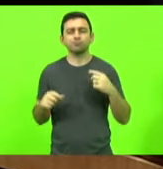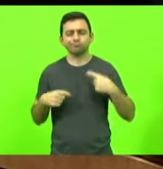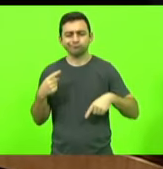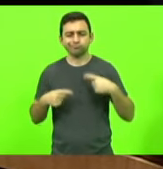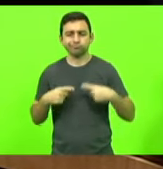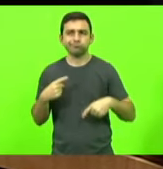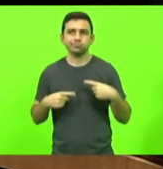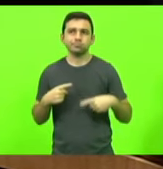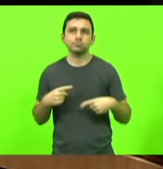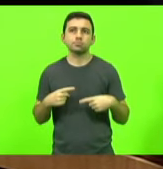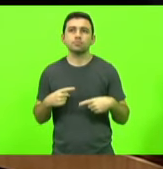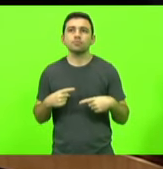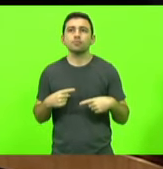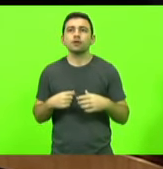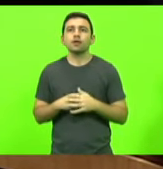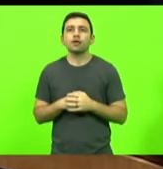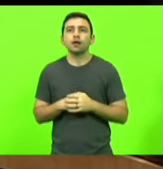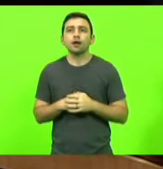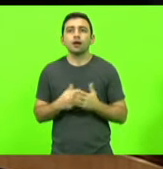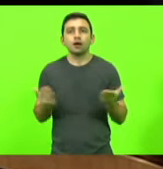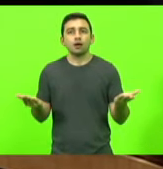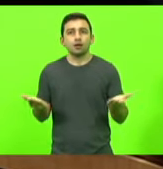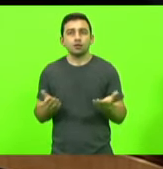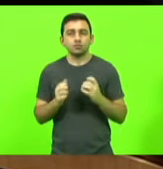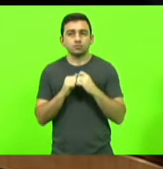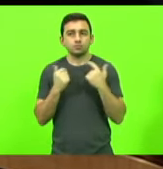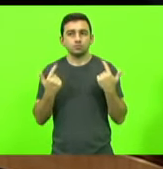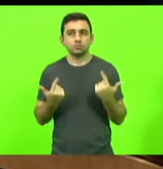aqui, e esta casa,